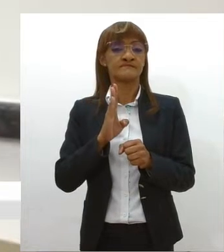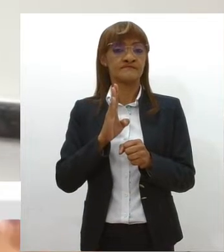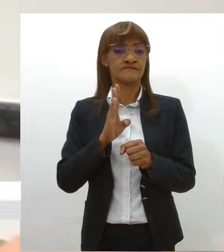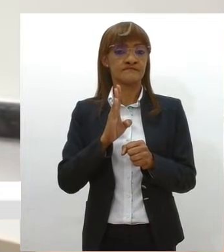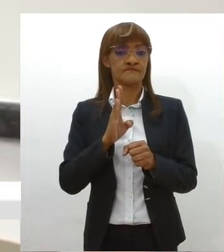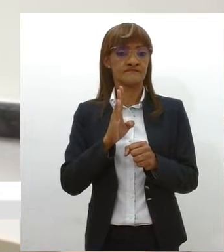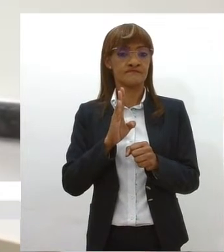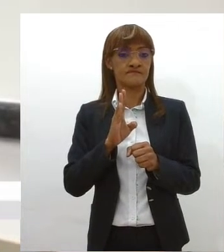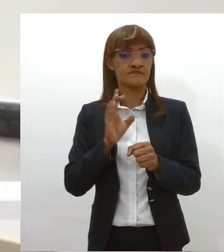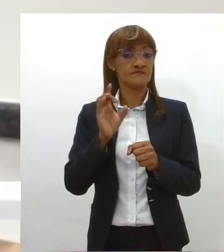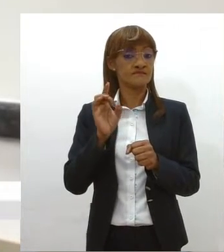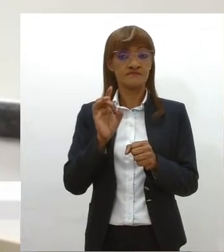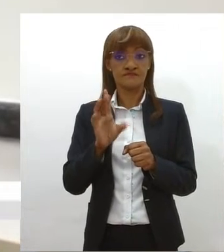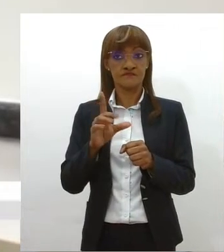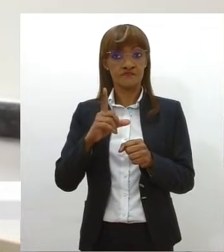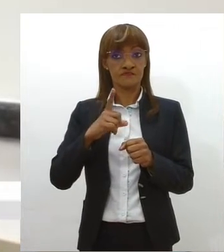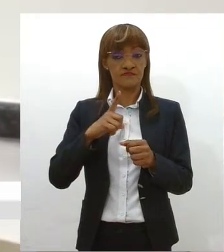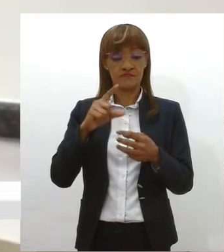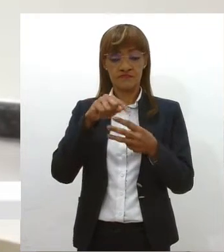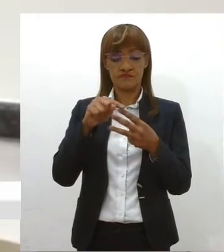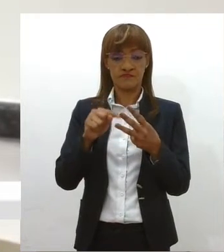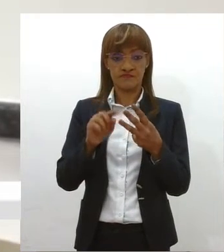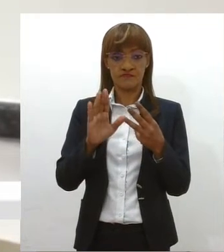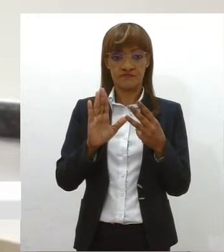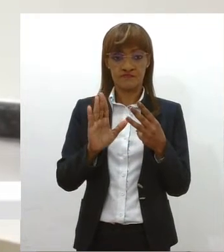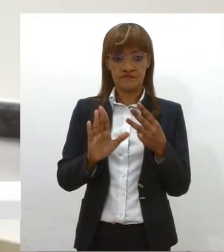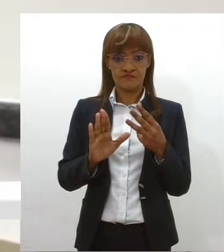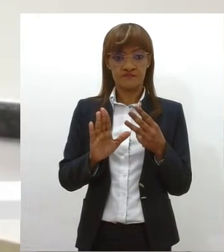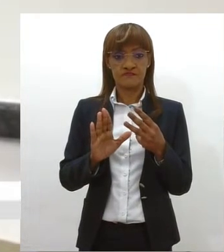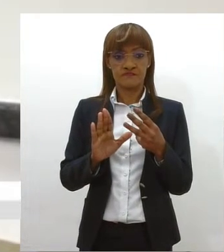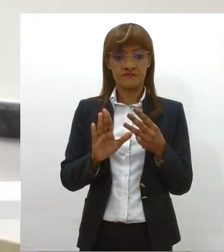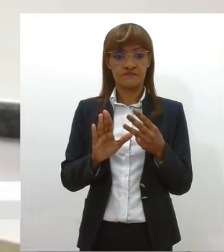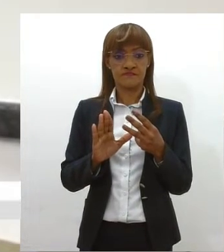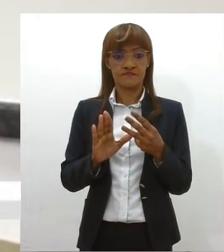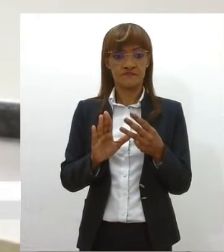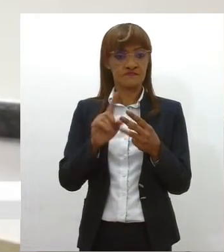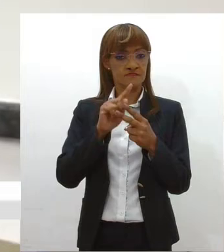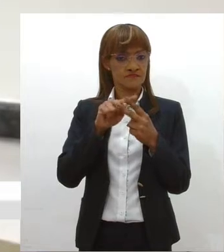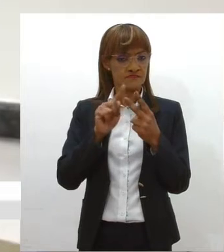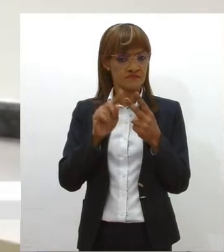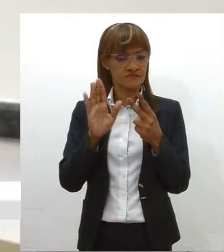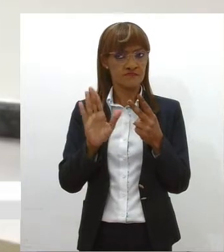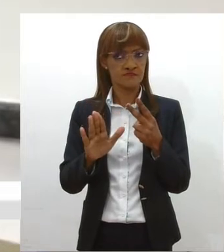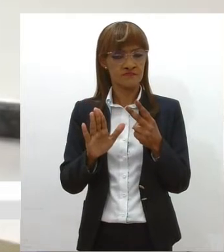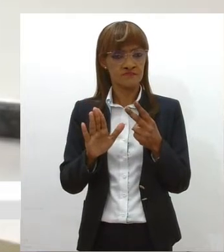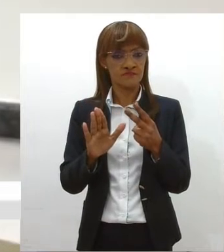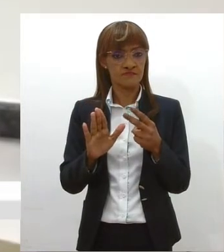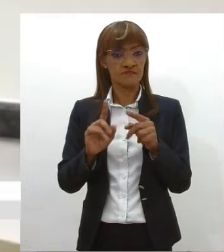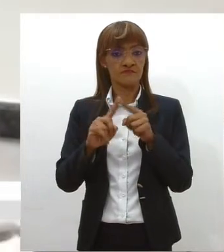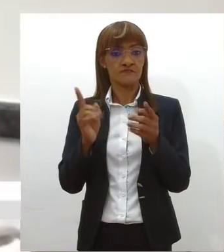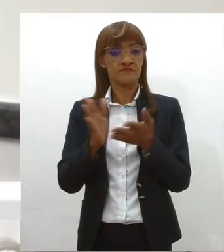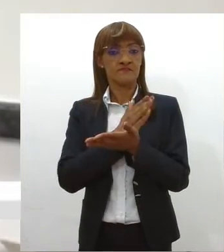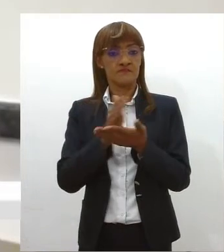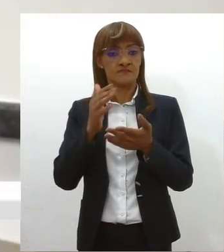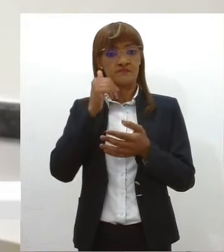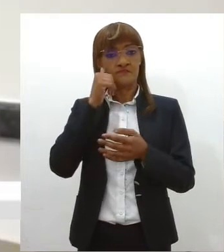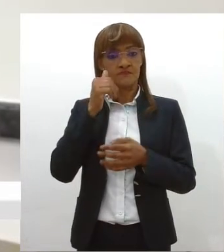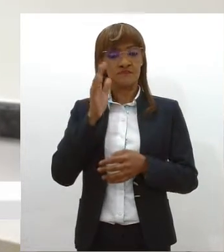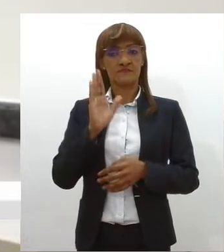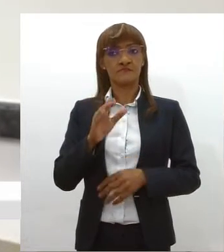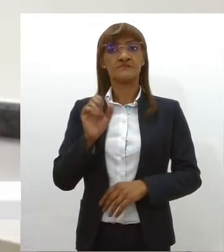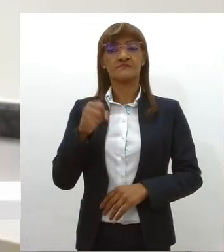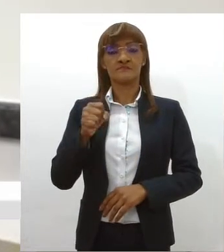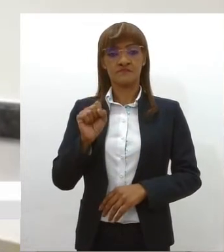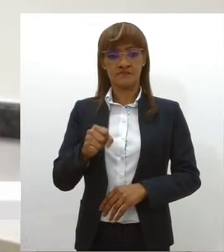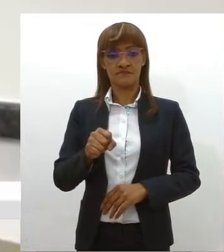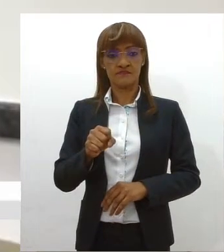a gente não tem estudo com Coronavac. Nós temos estudos com essas duas vacinas. E tiveram mulheres que tiveram alteração, sim, do ciclo